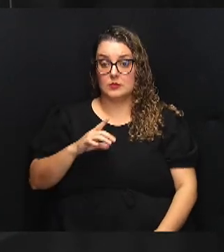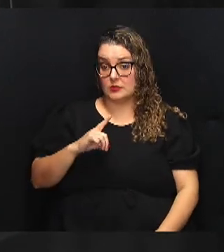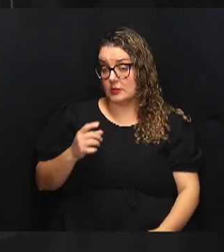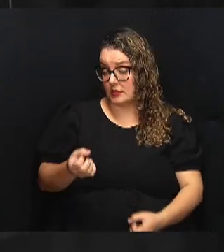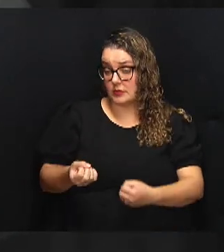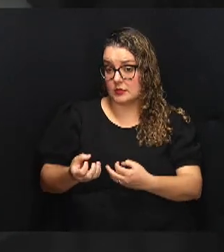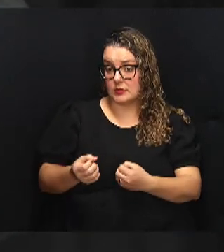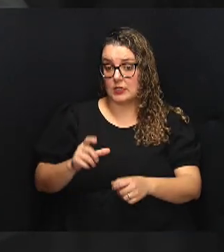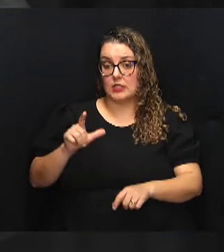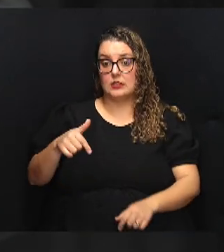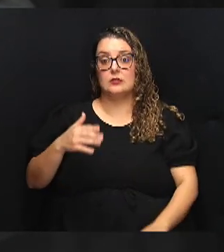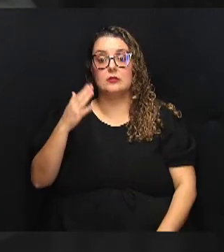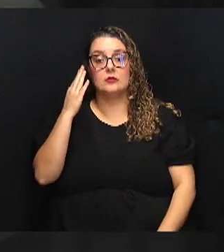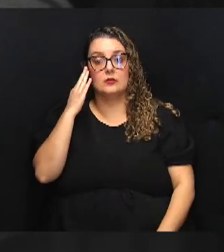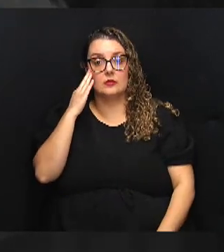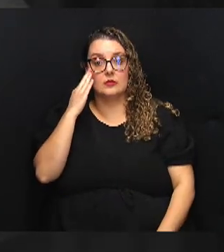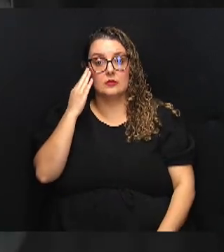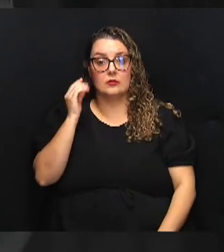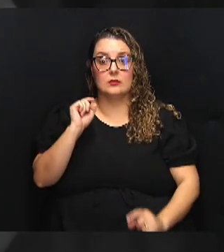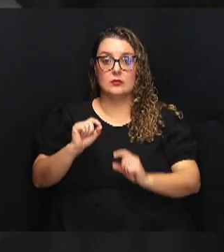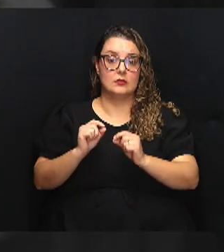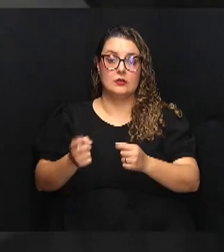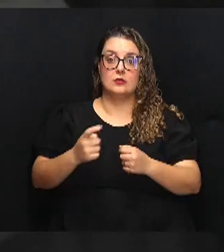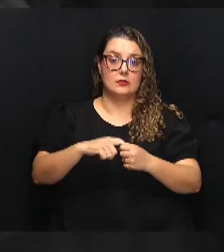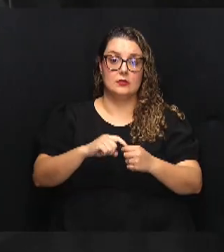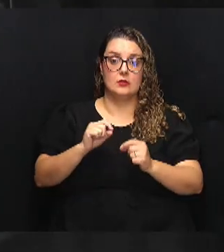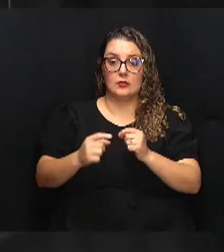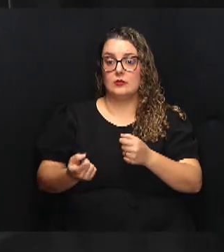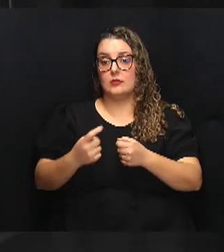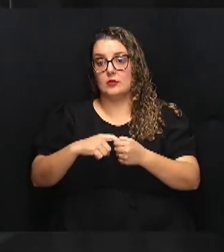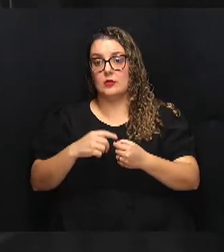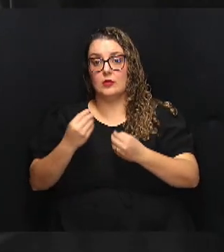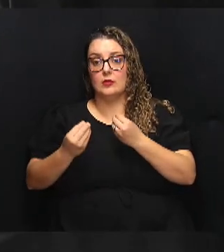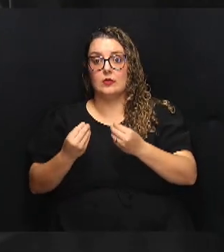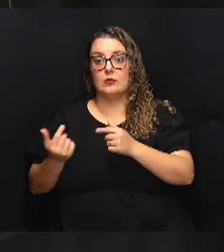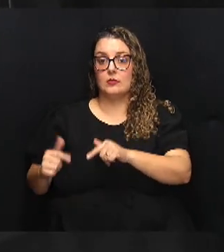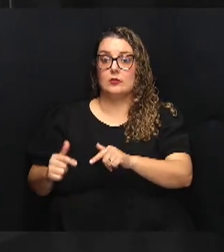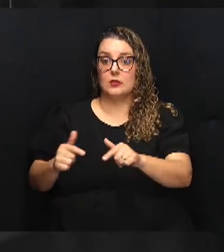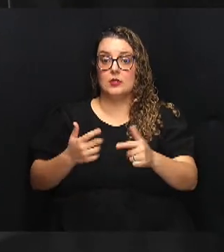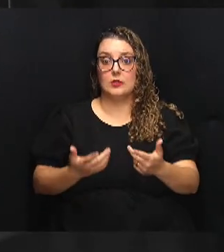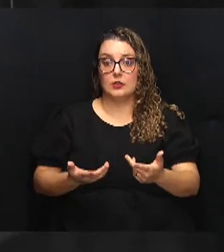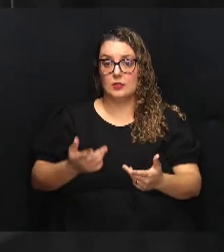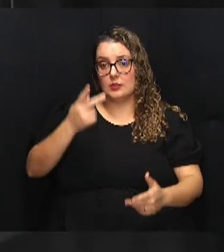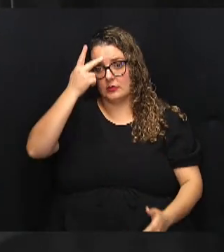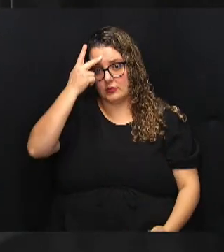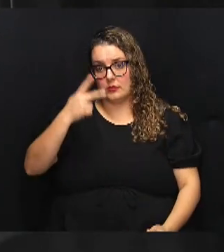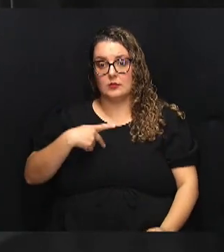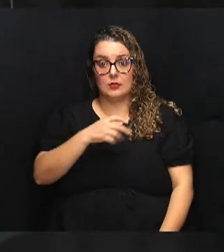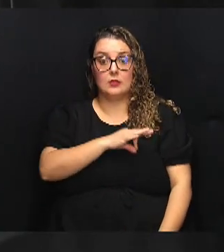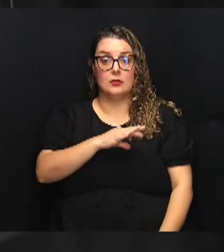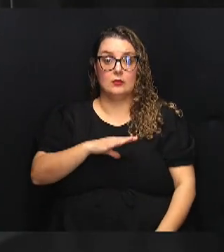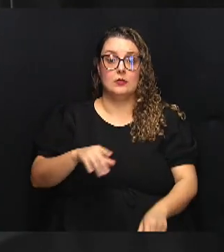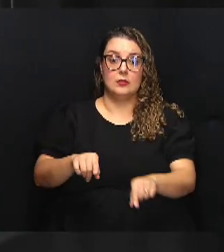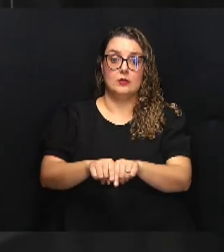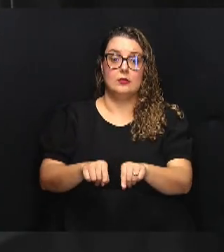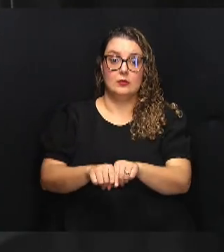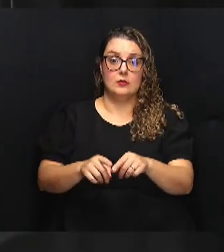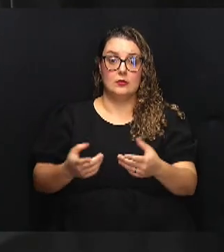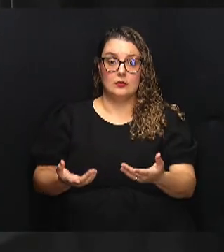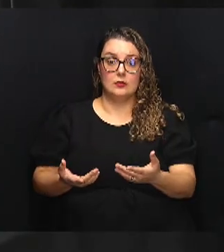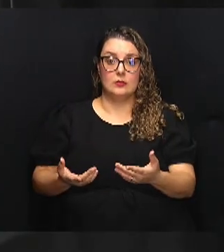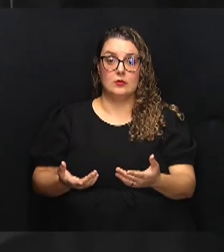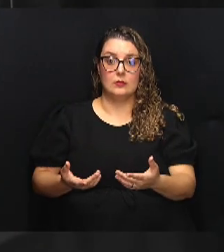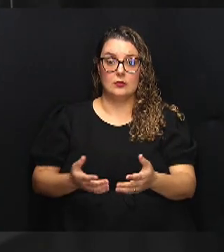E depois para saber quem não voltou, quem voltou, né? Como é que está, onde está. Para a própria guarda municipal também poder, no